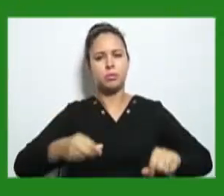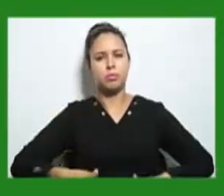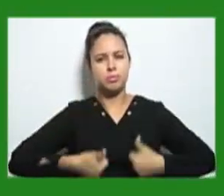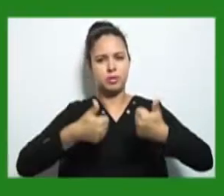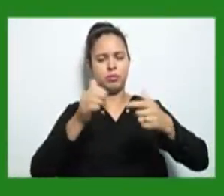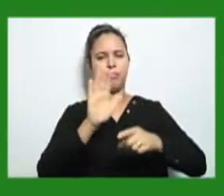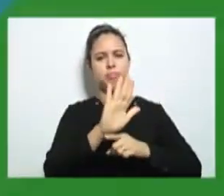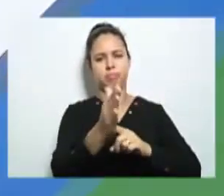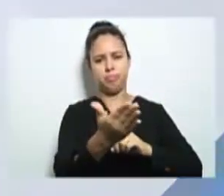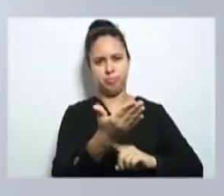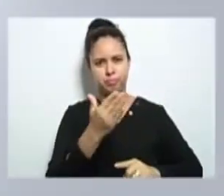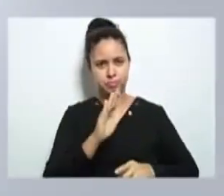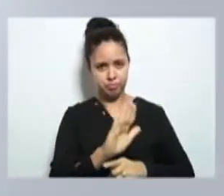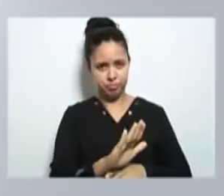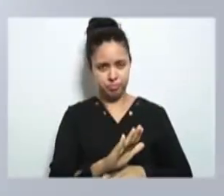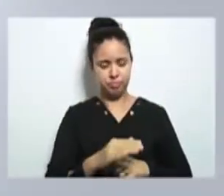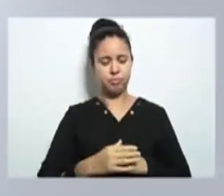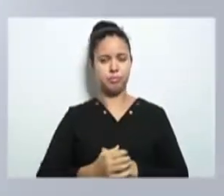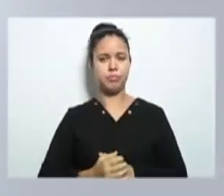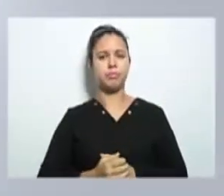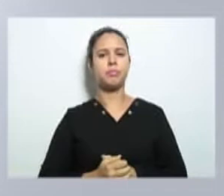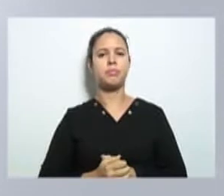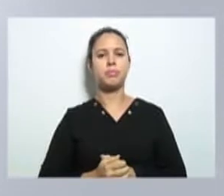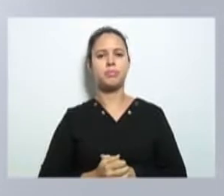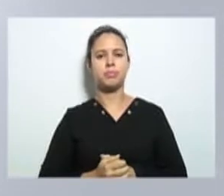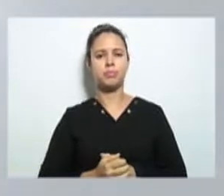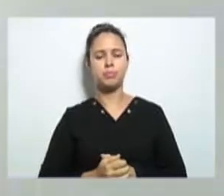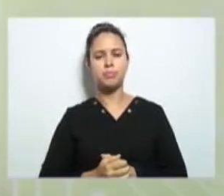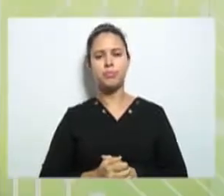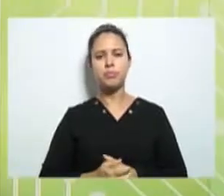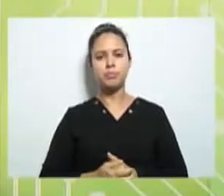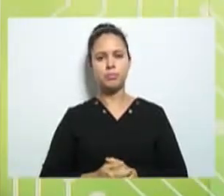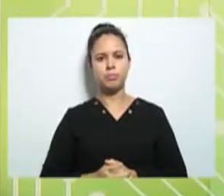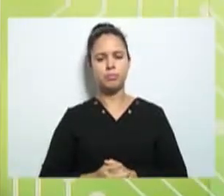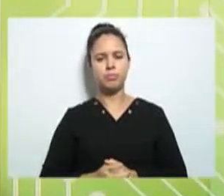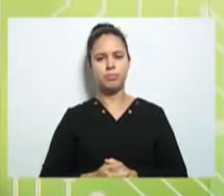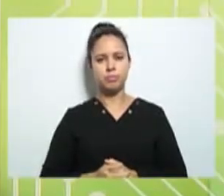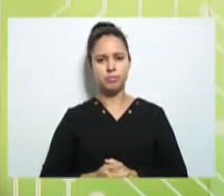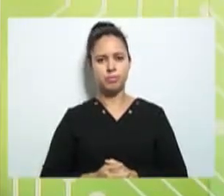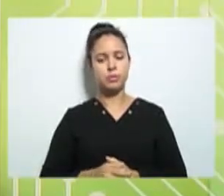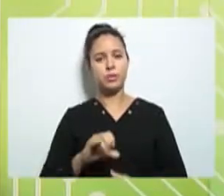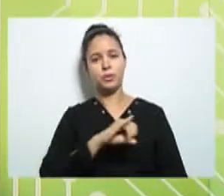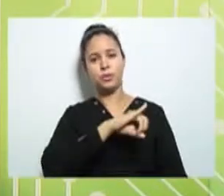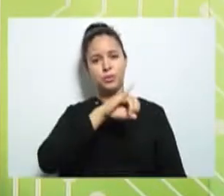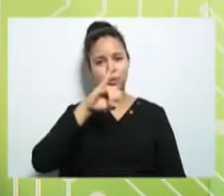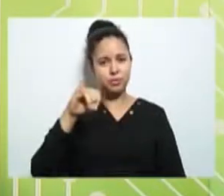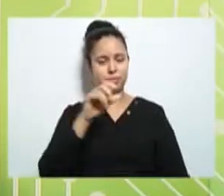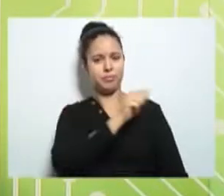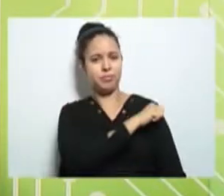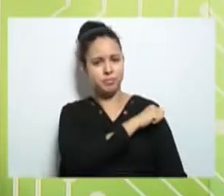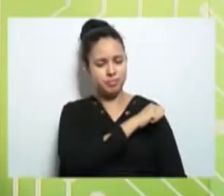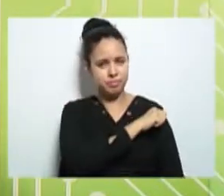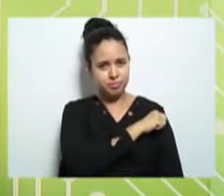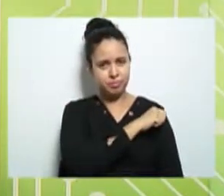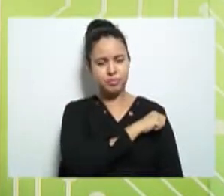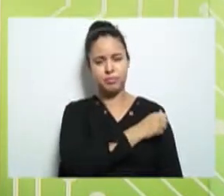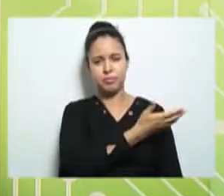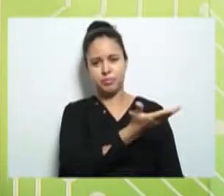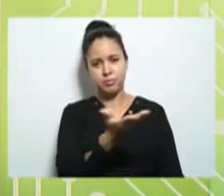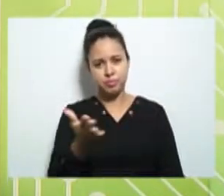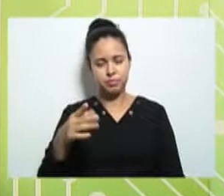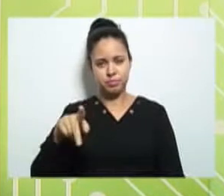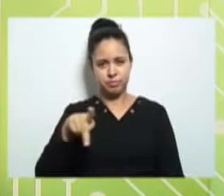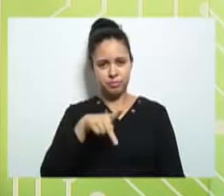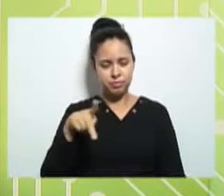cooperativismo. Olá, alunos e alunas, professores